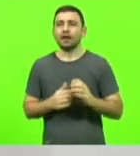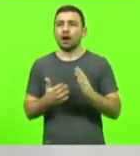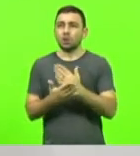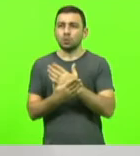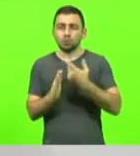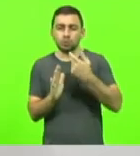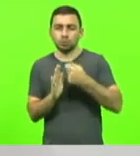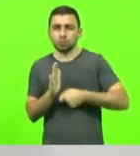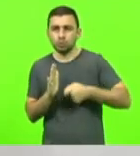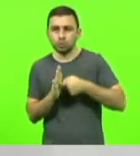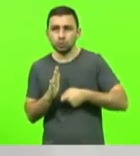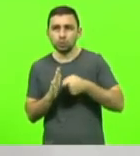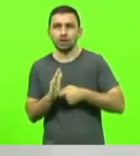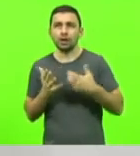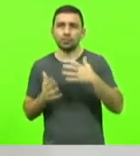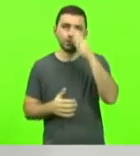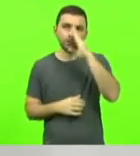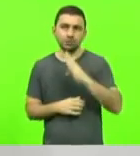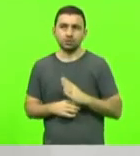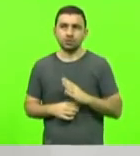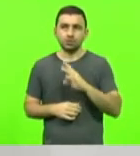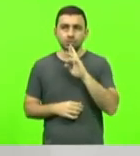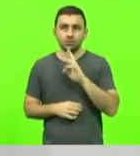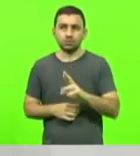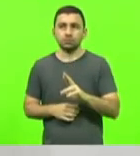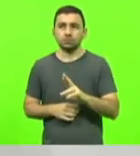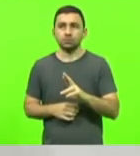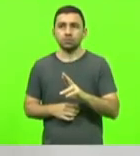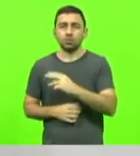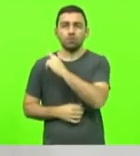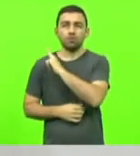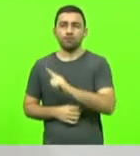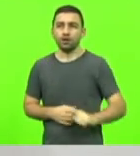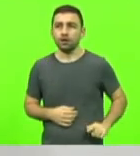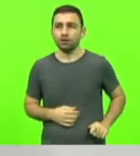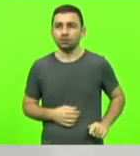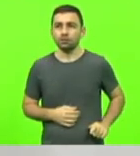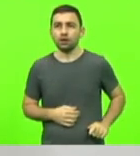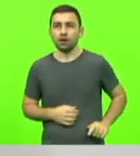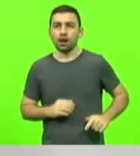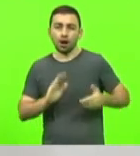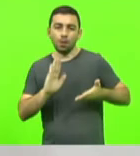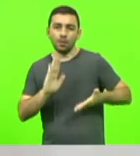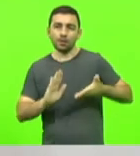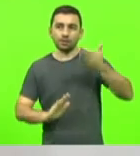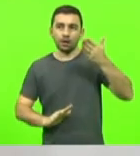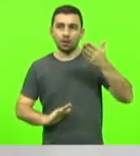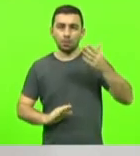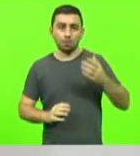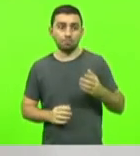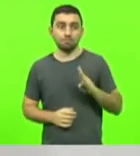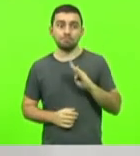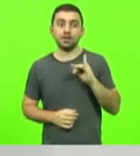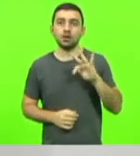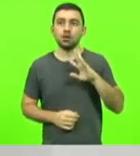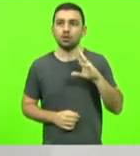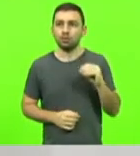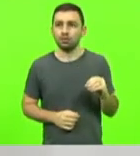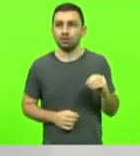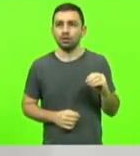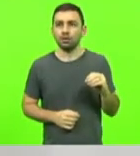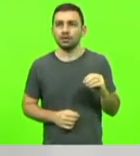para fazer no Brasil e o que é o resultado desse governo, né? Para aumentar os bilionários, tem que aumentar os miseráveis. Então, nós estamos com